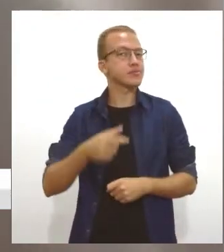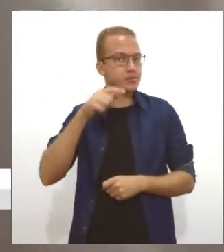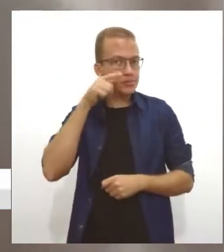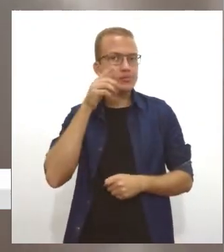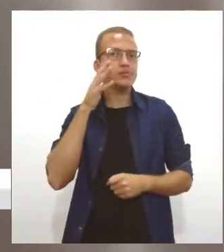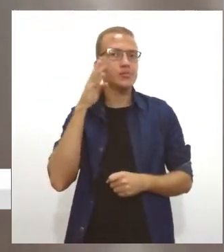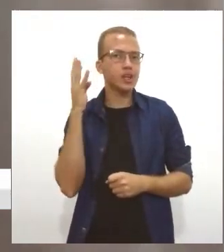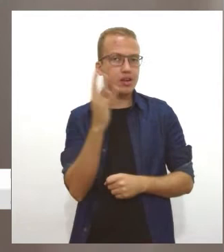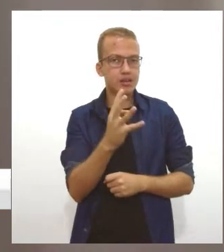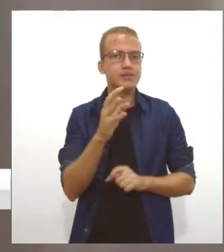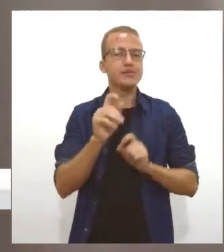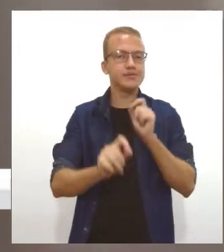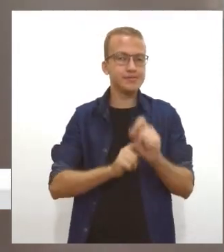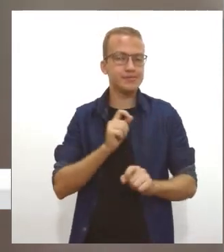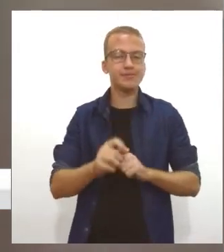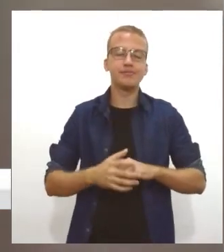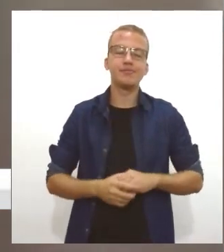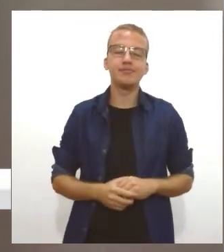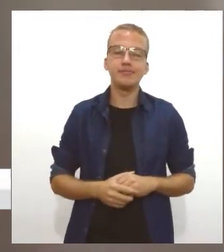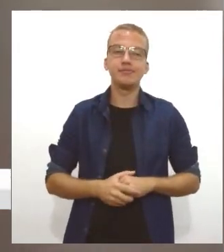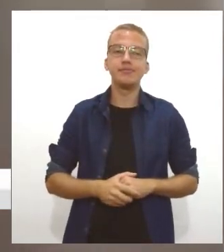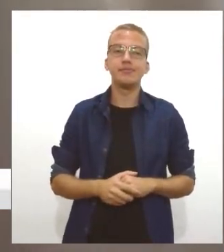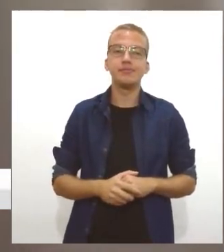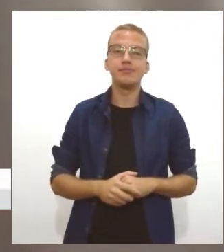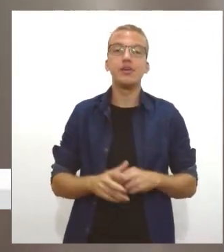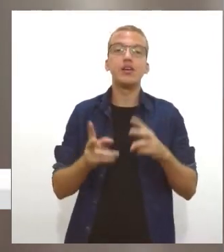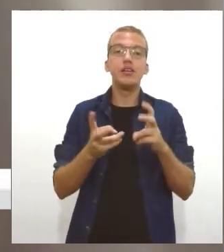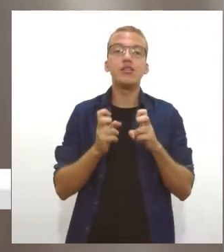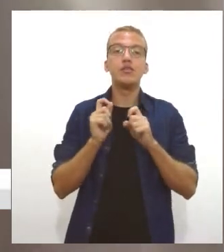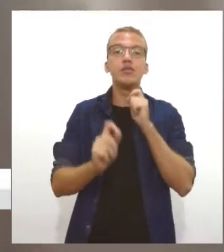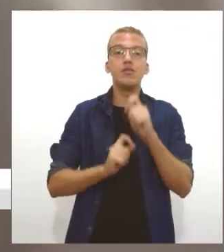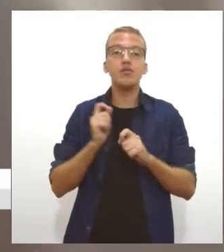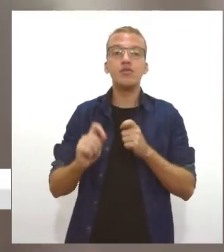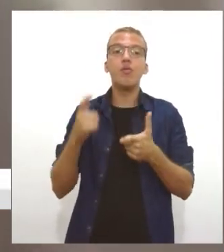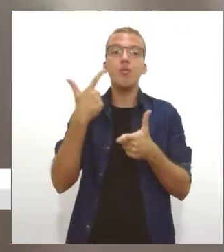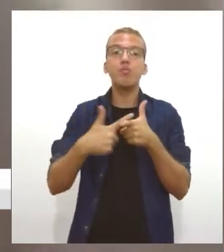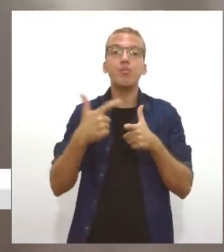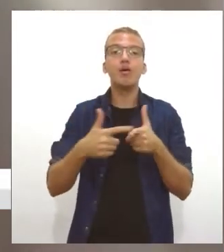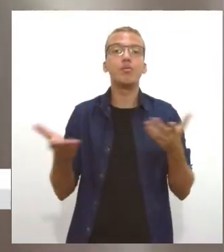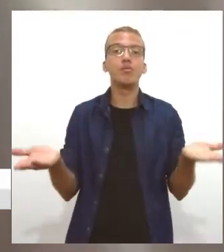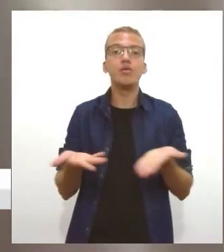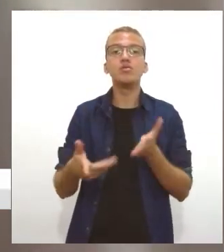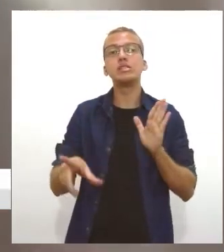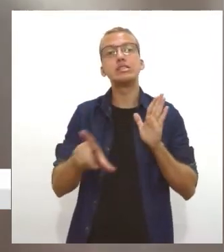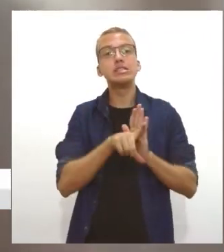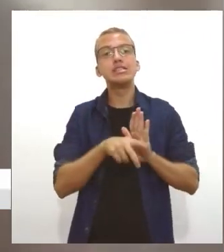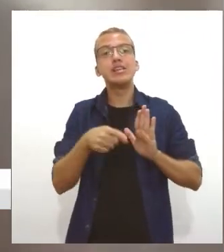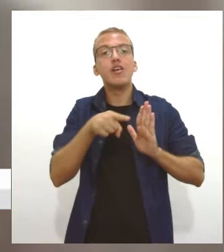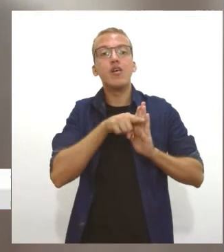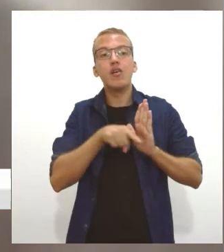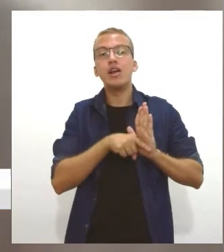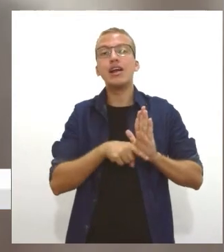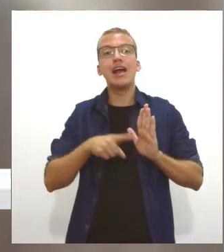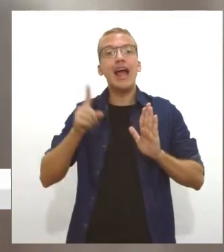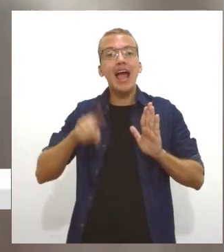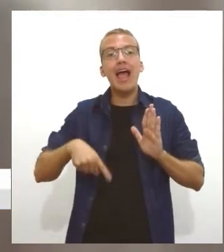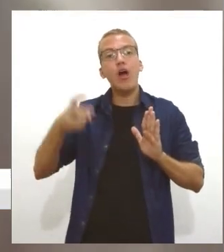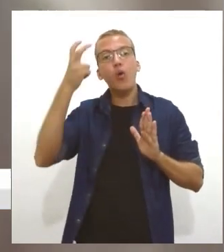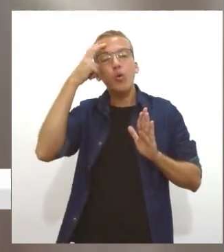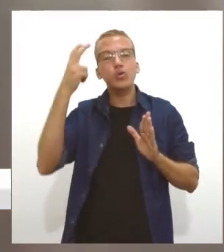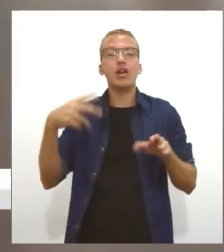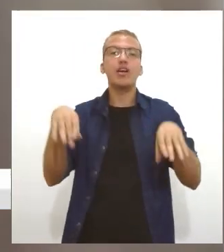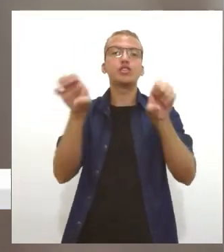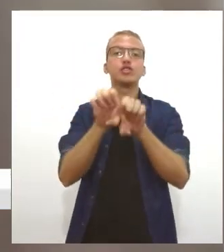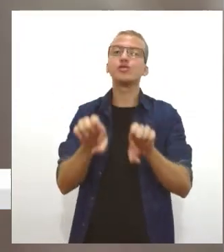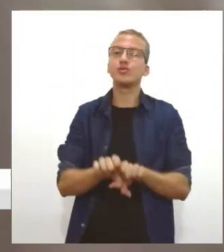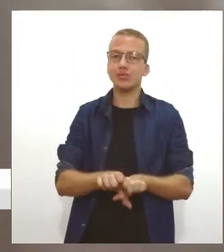realmente, sabe, a gente percebe que o problema não é mais legal e normativo. Ele é cultural, ele é estrutural. Então, sim, a gente